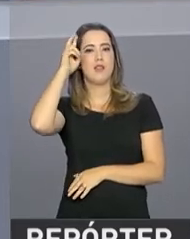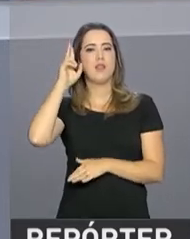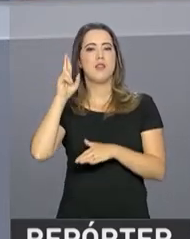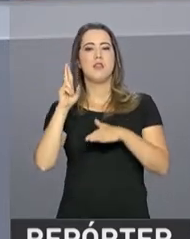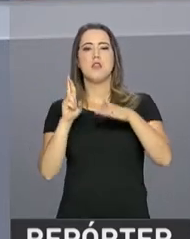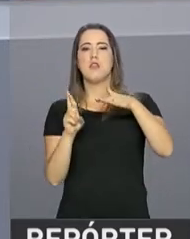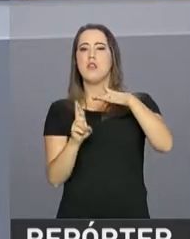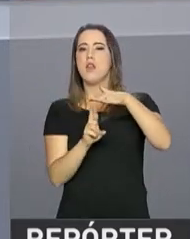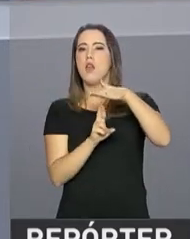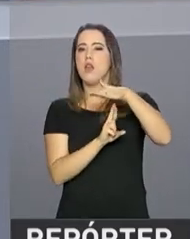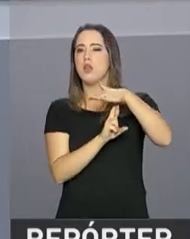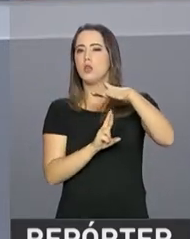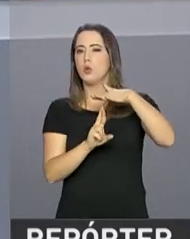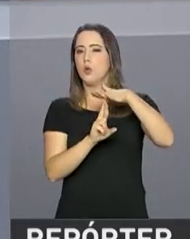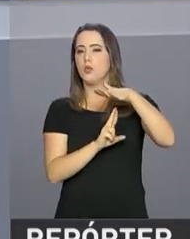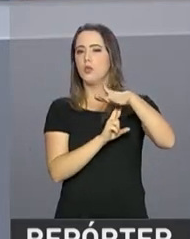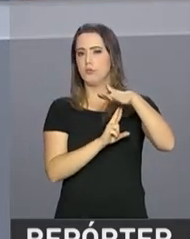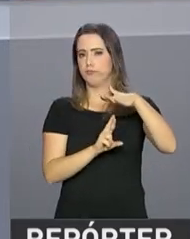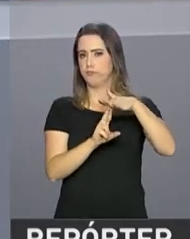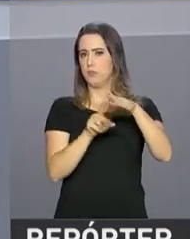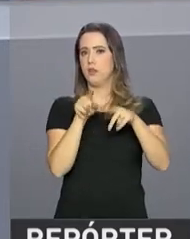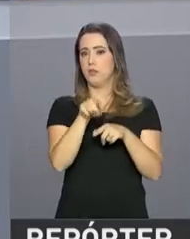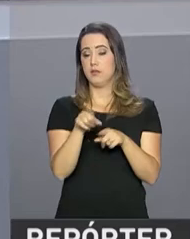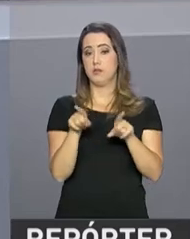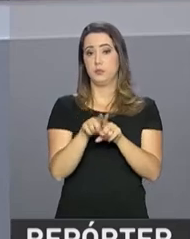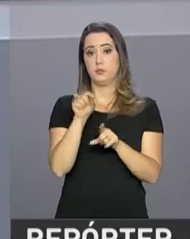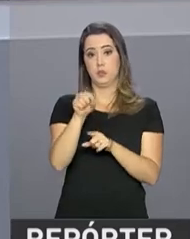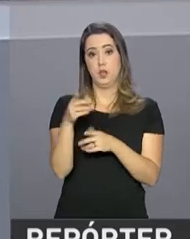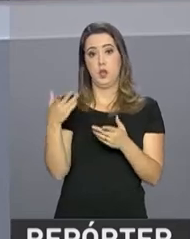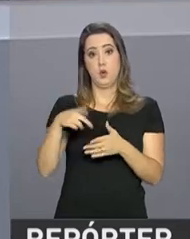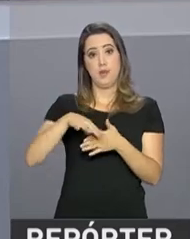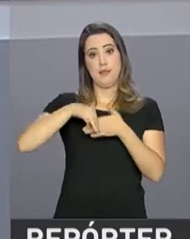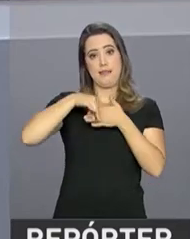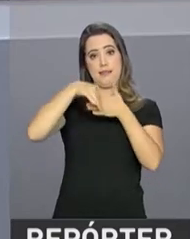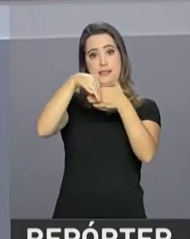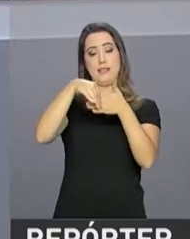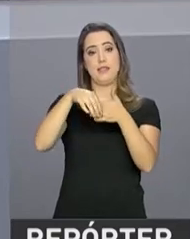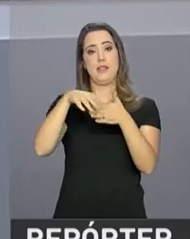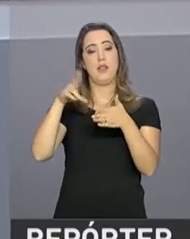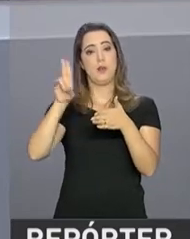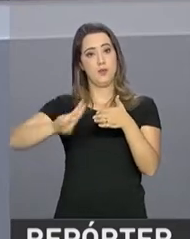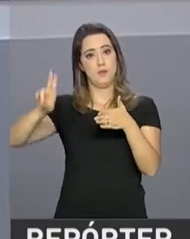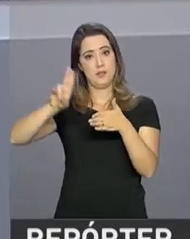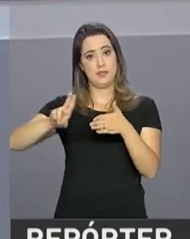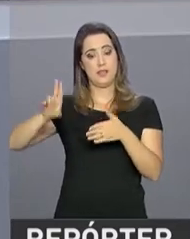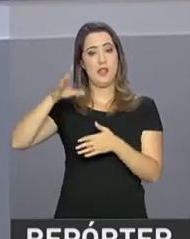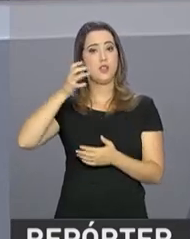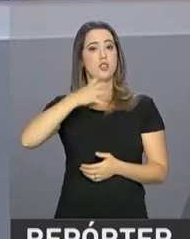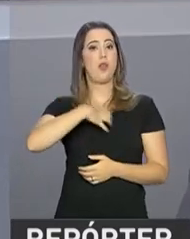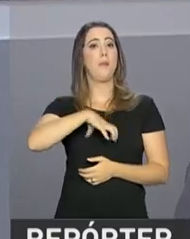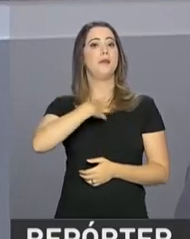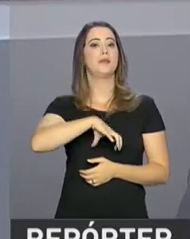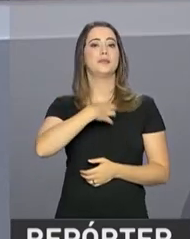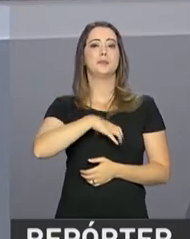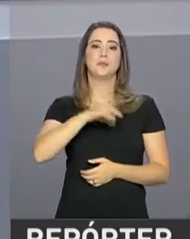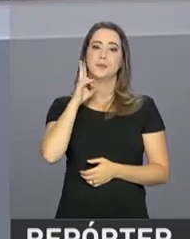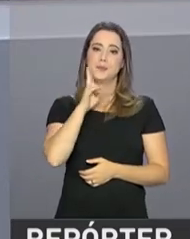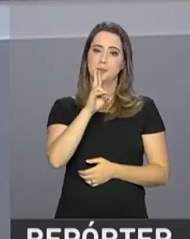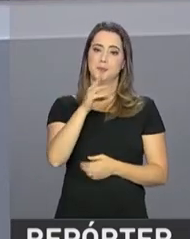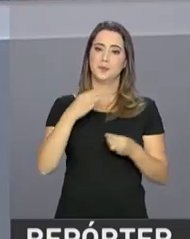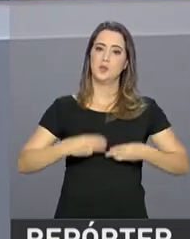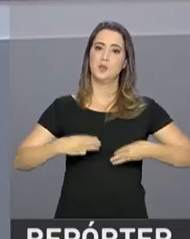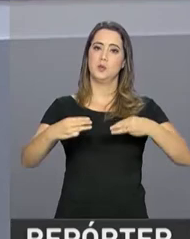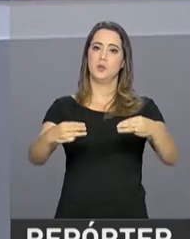da luz que agora comanda a universidade federal do sul da bahia a solenidade de posse foi realizada na sede do ministério da